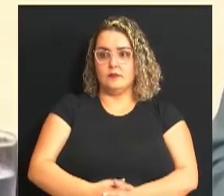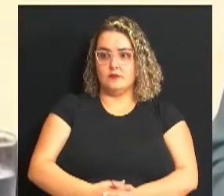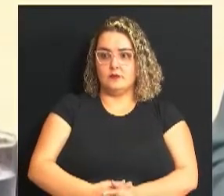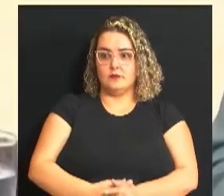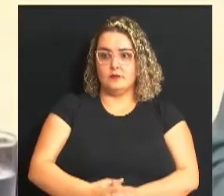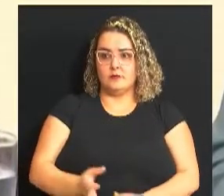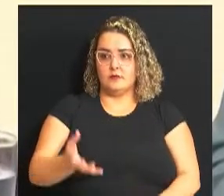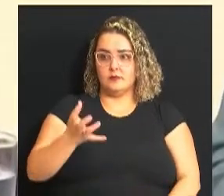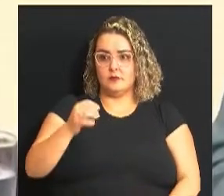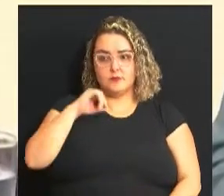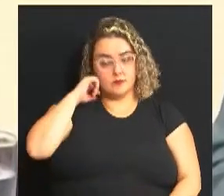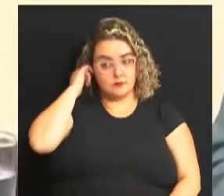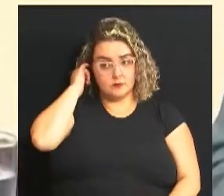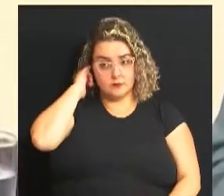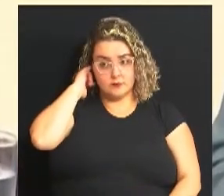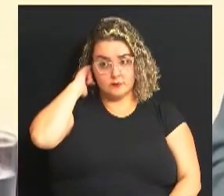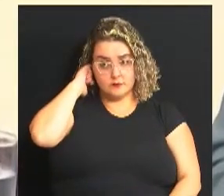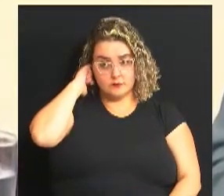gostaria de